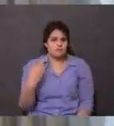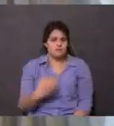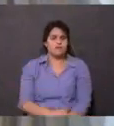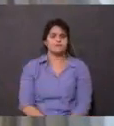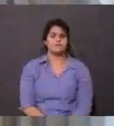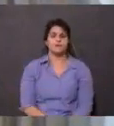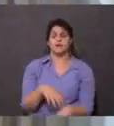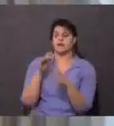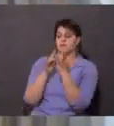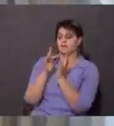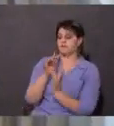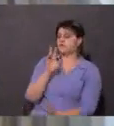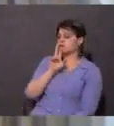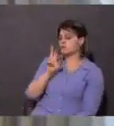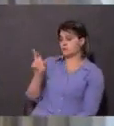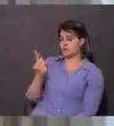Jesus